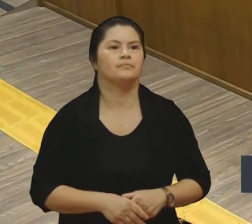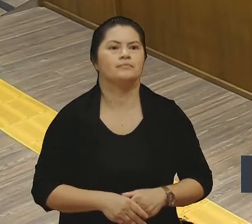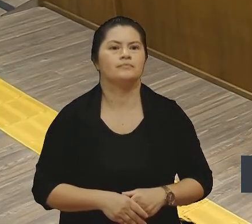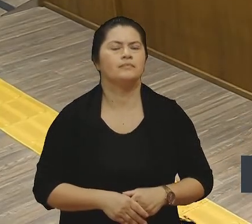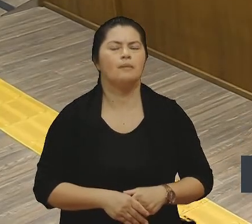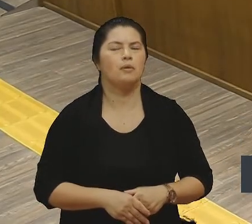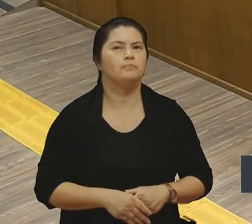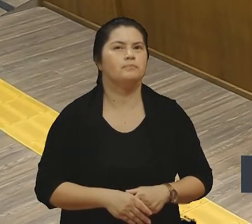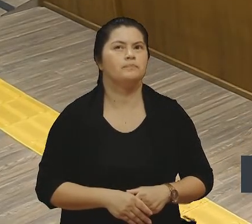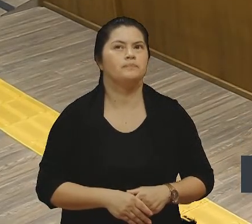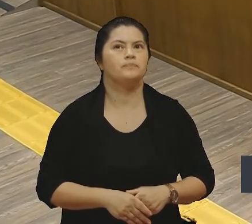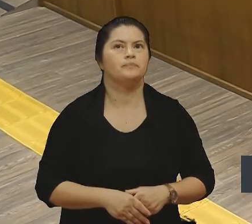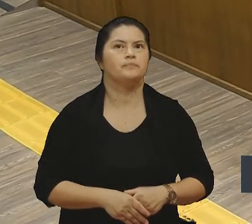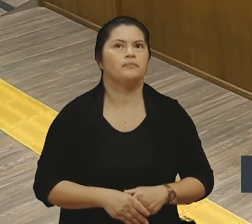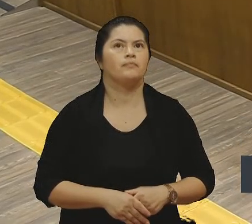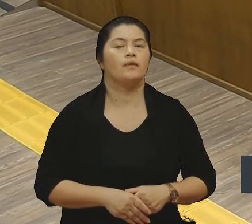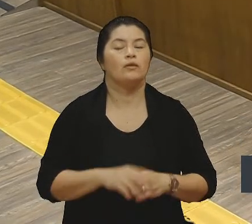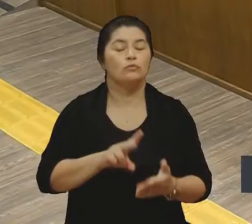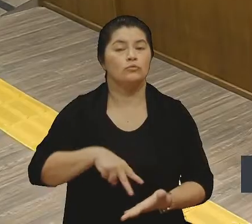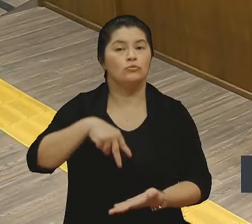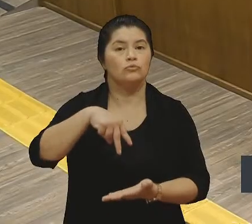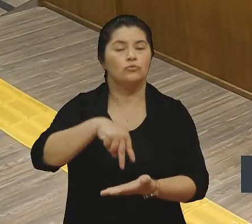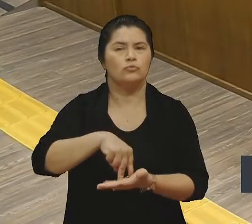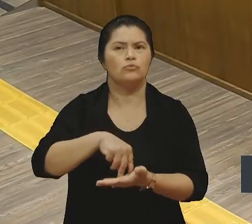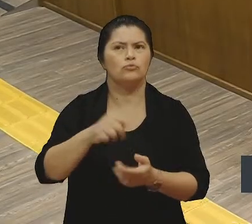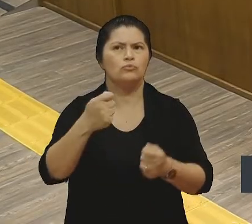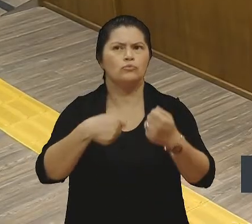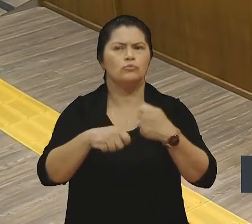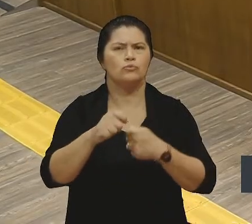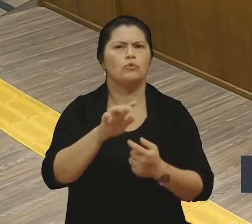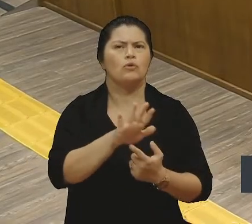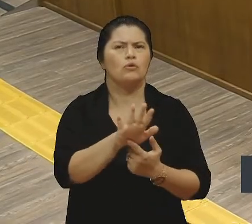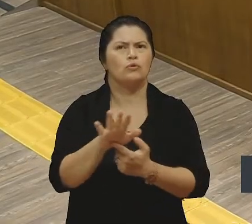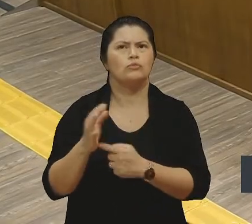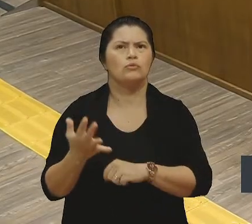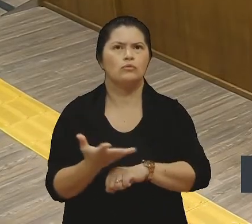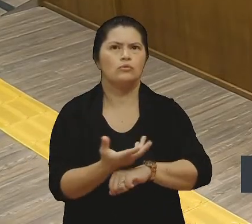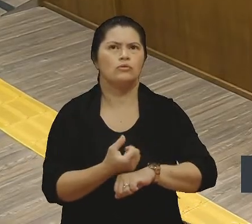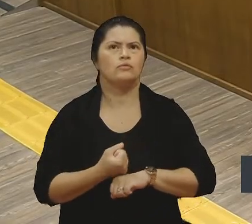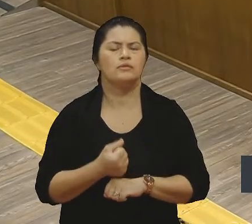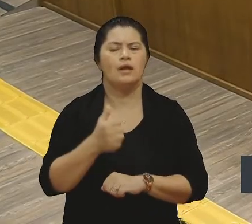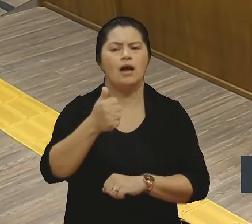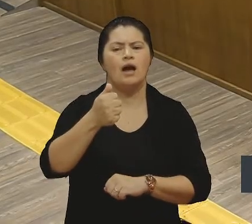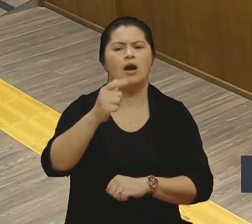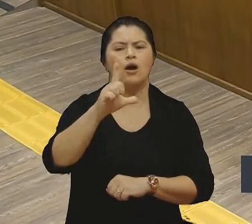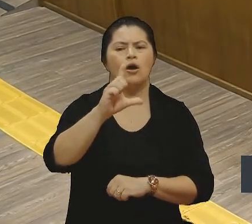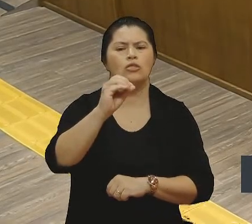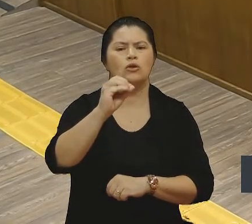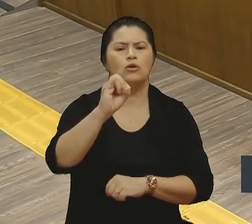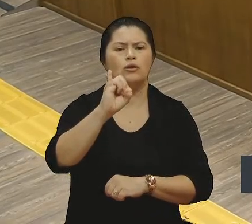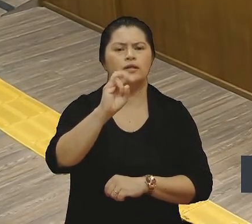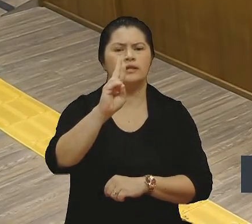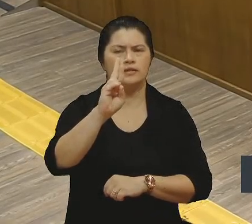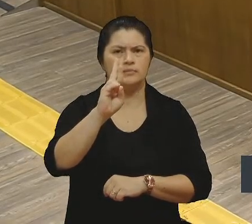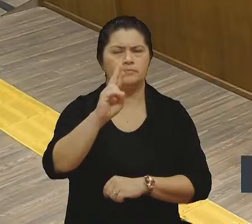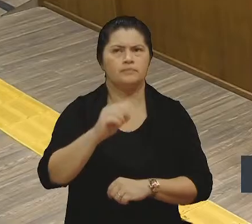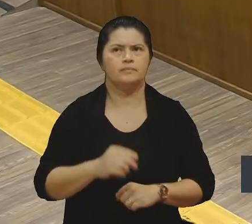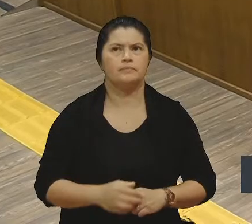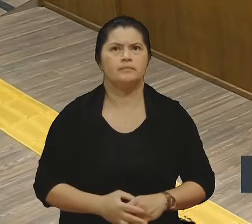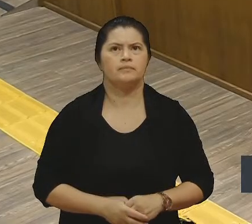Convidamos para o seu pronunciamento o coordenador de atendimento do Sebrae RS, Aldoir Bolzan de Moraes.